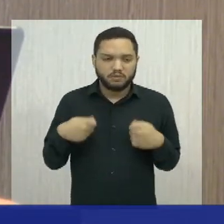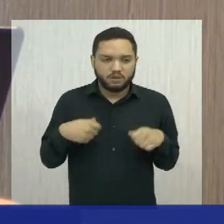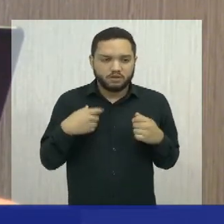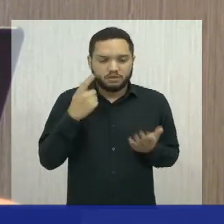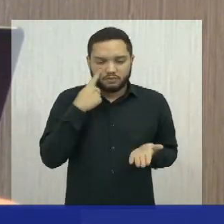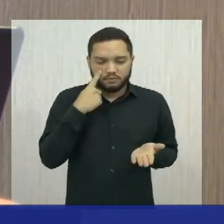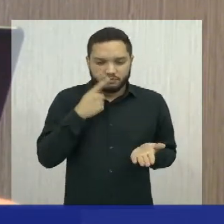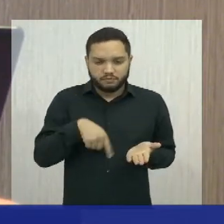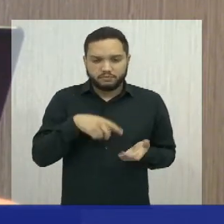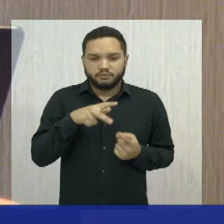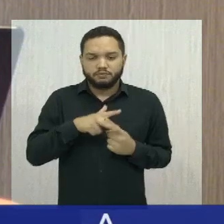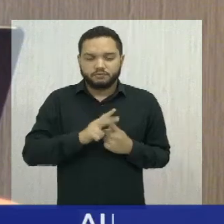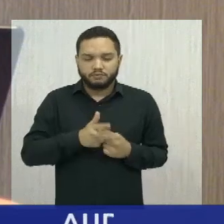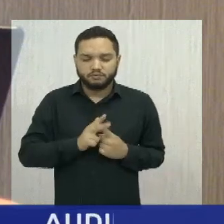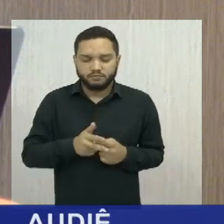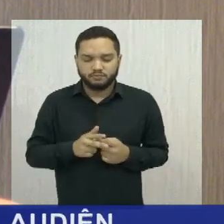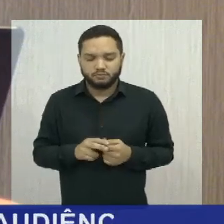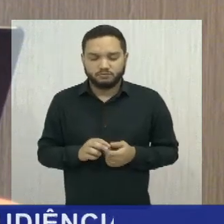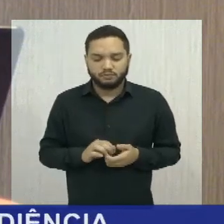nisso.